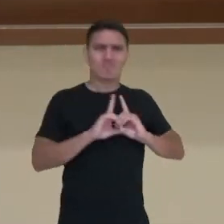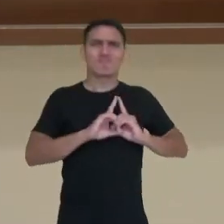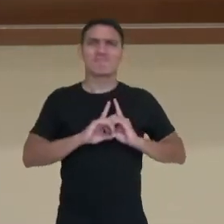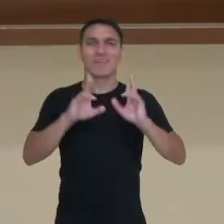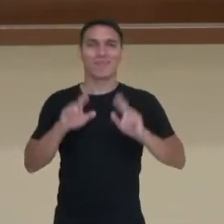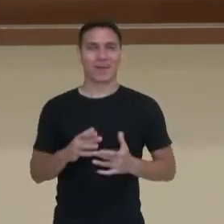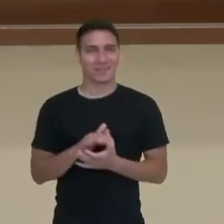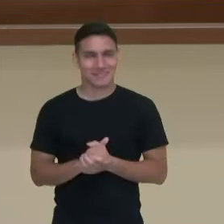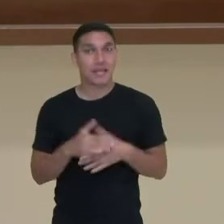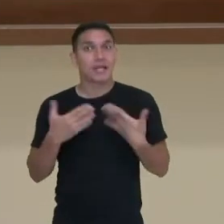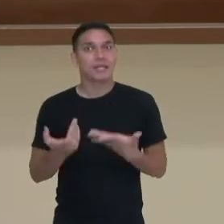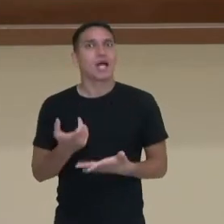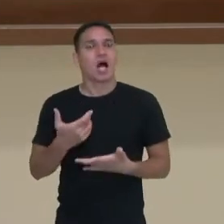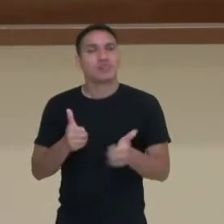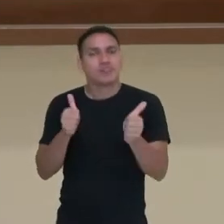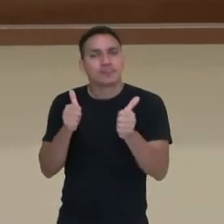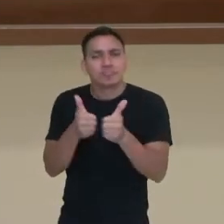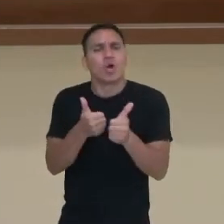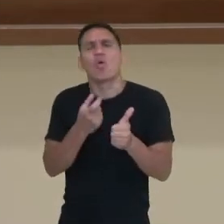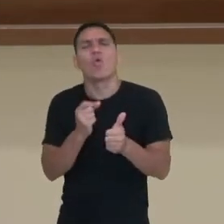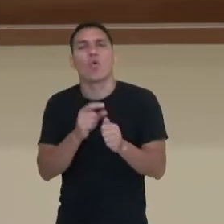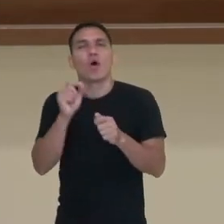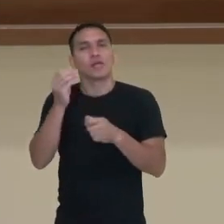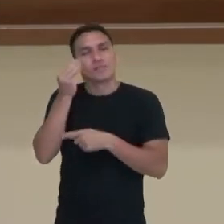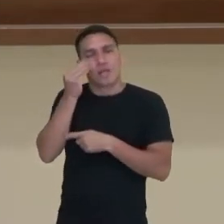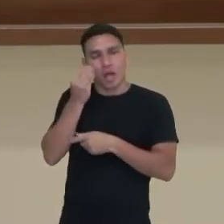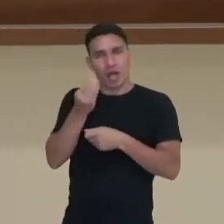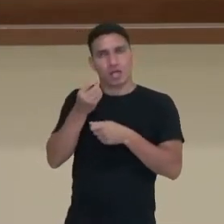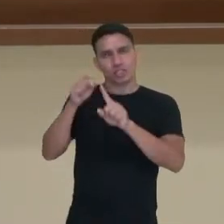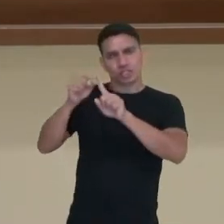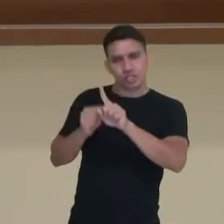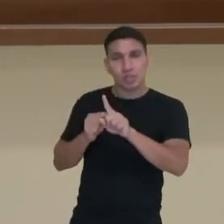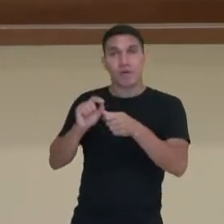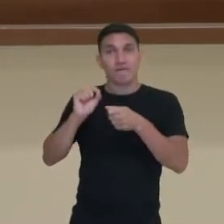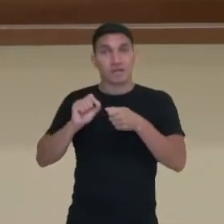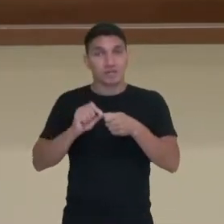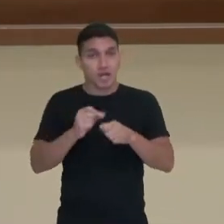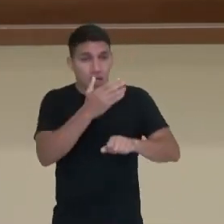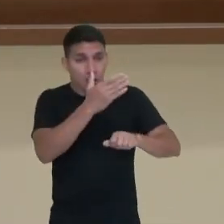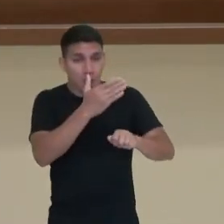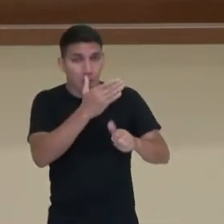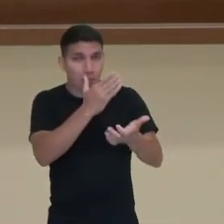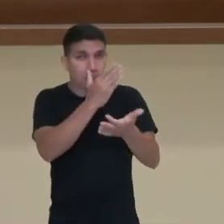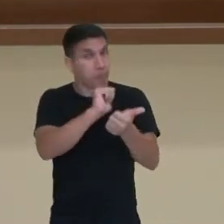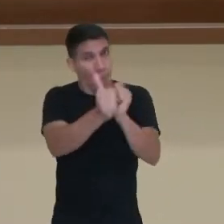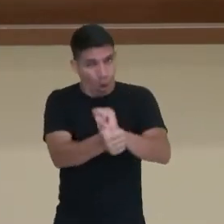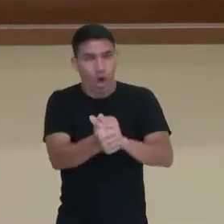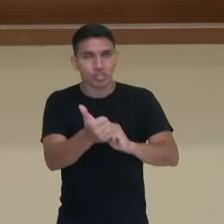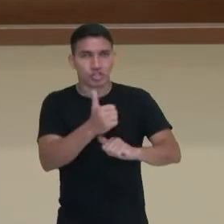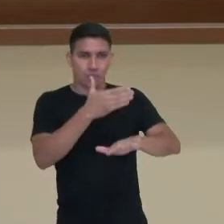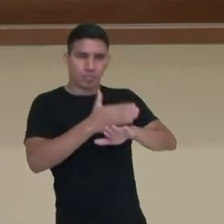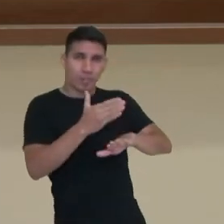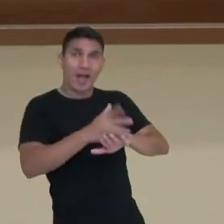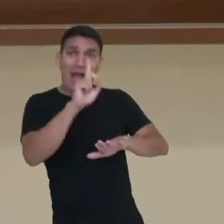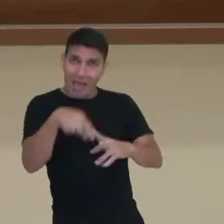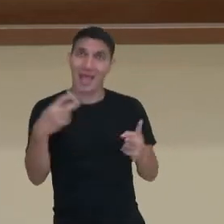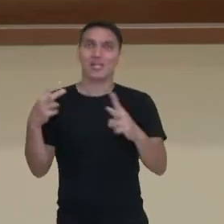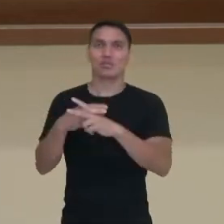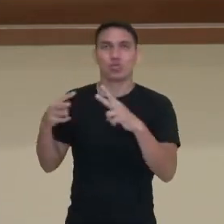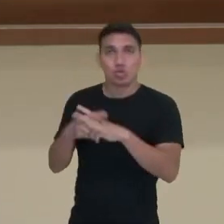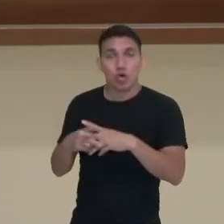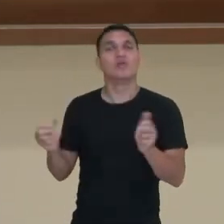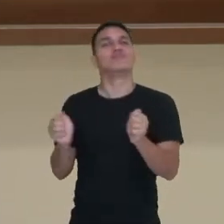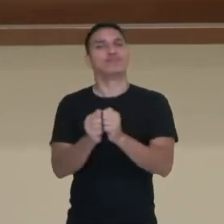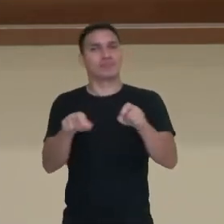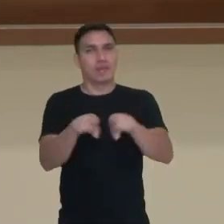uma das modalidades praticadas naqueles jogos eram as lutas, junto com o atletismo. Também